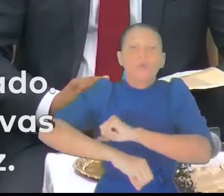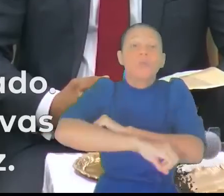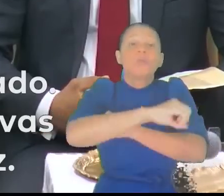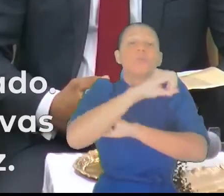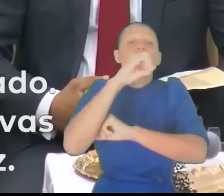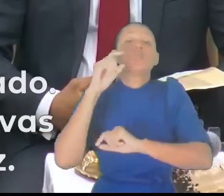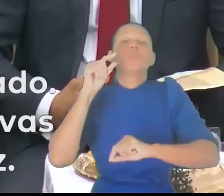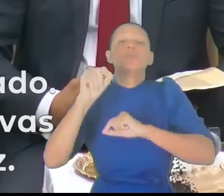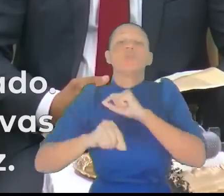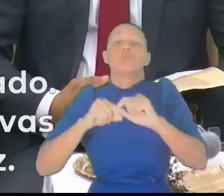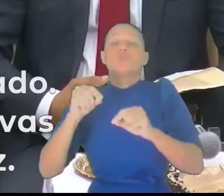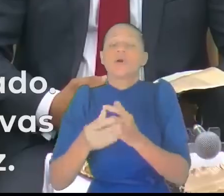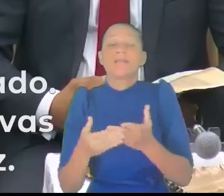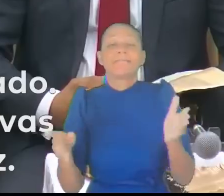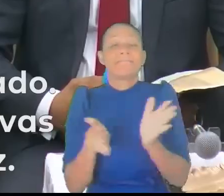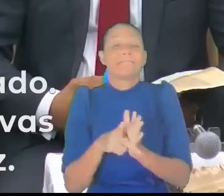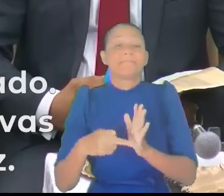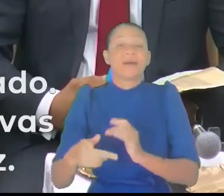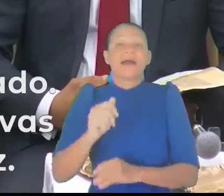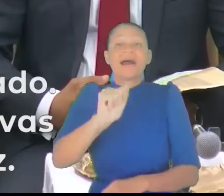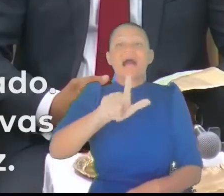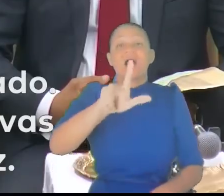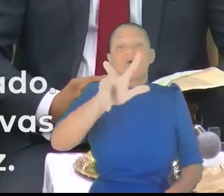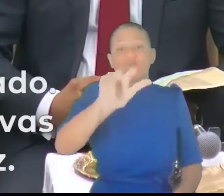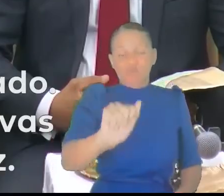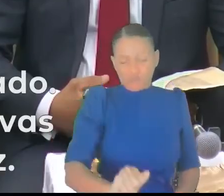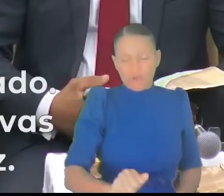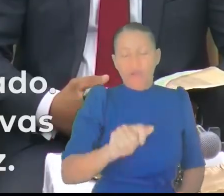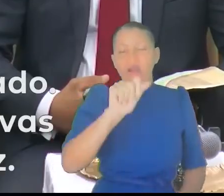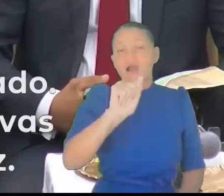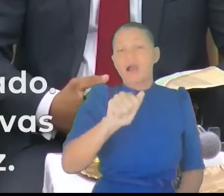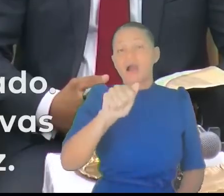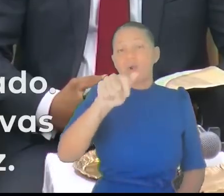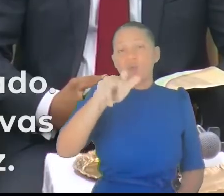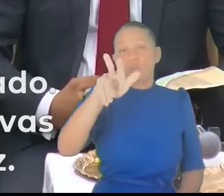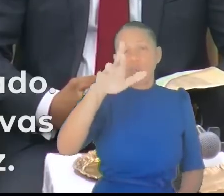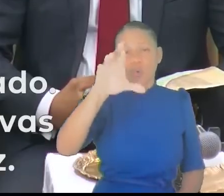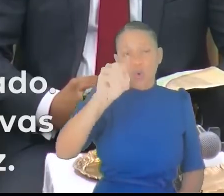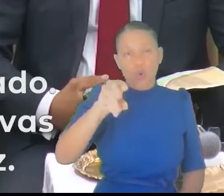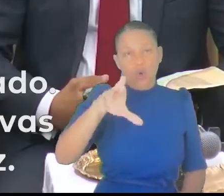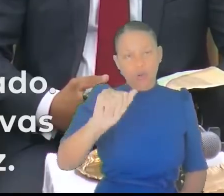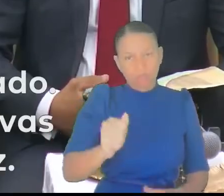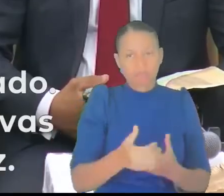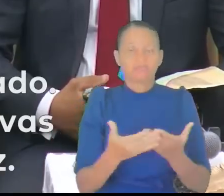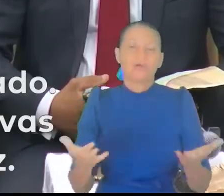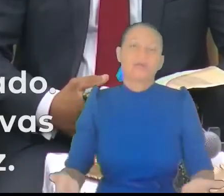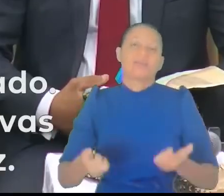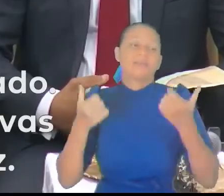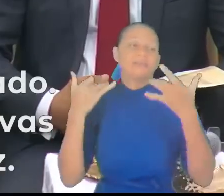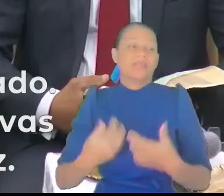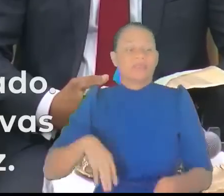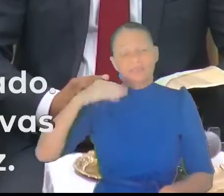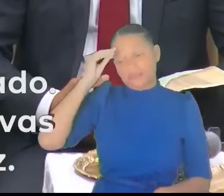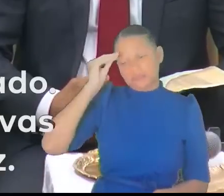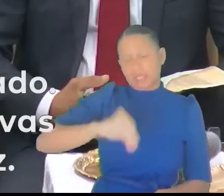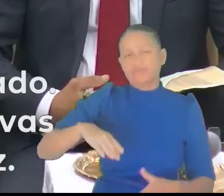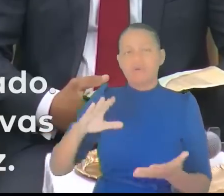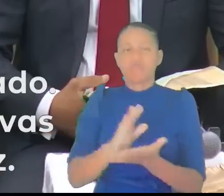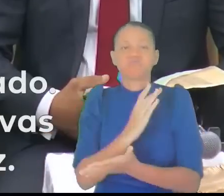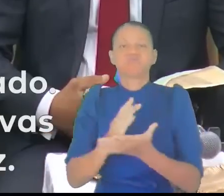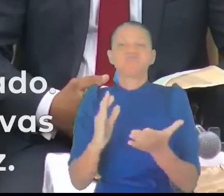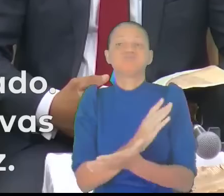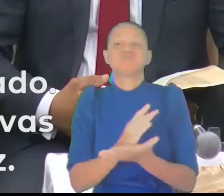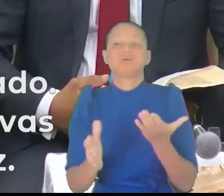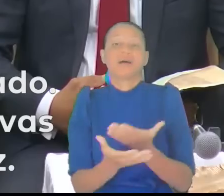é a alva do dia, é a aurora. E ele fala que nós devemos deixar umas coisas